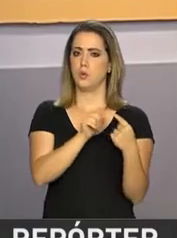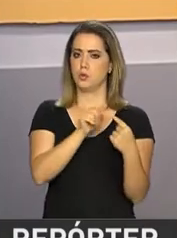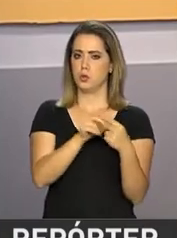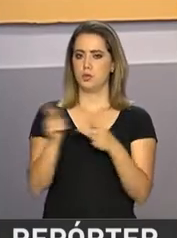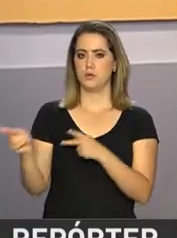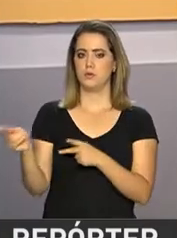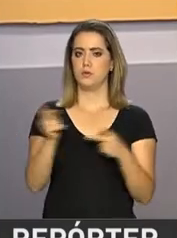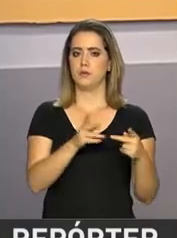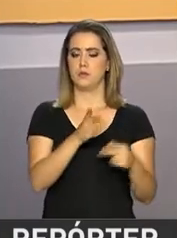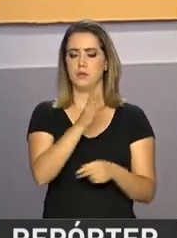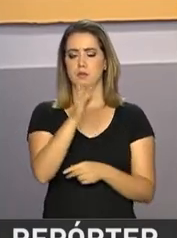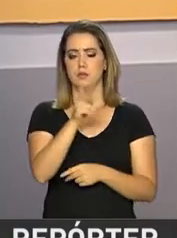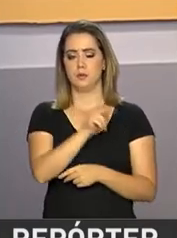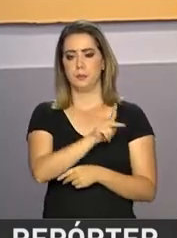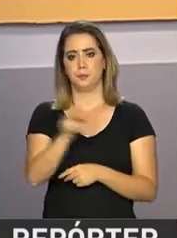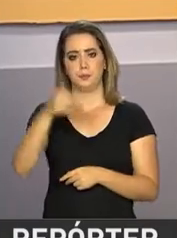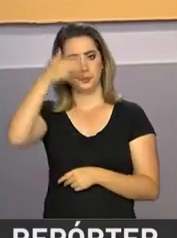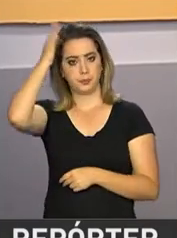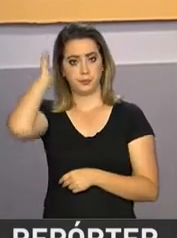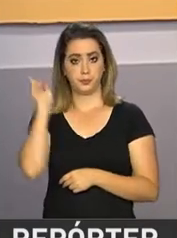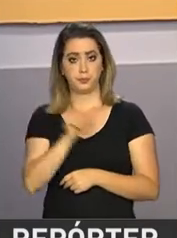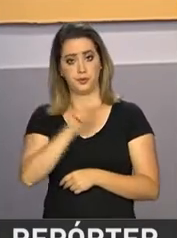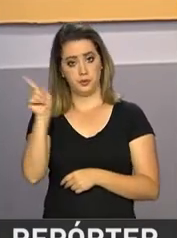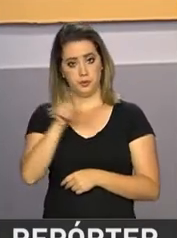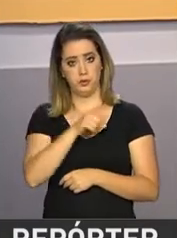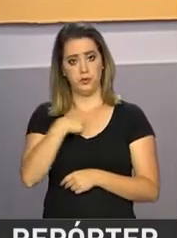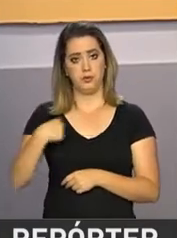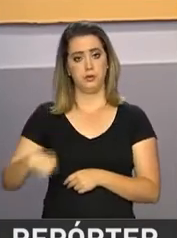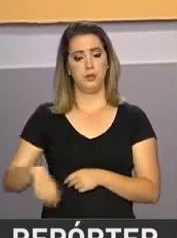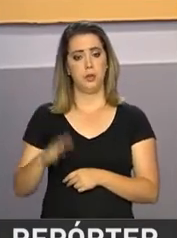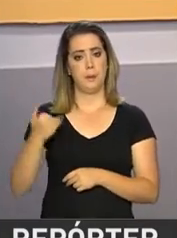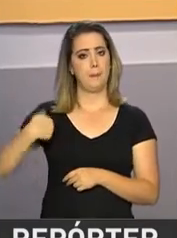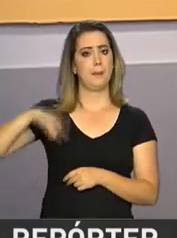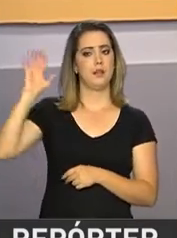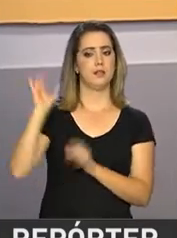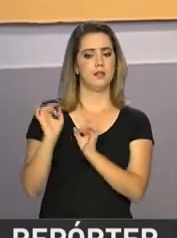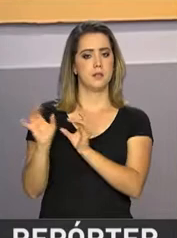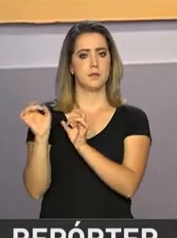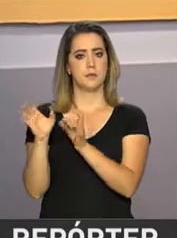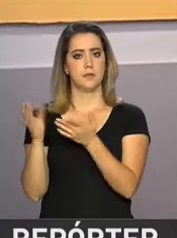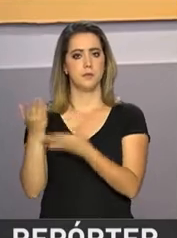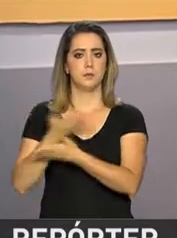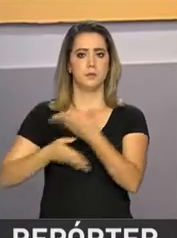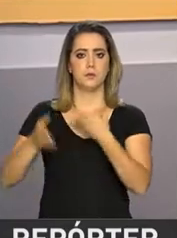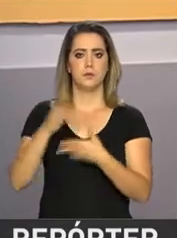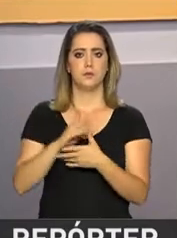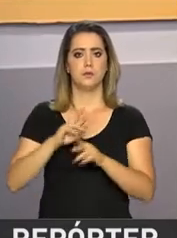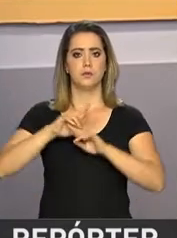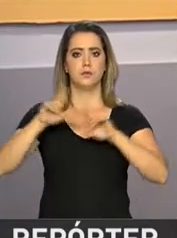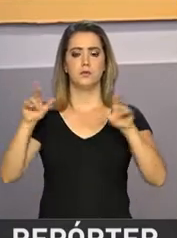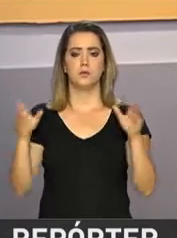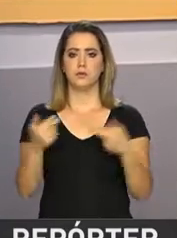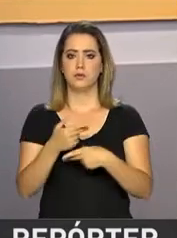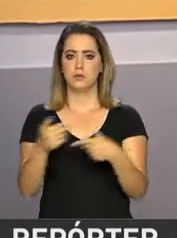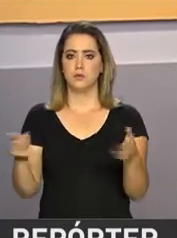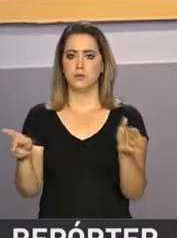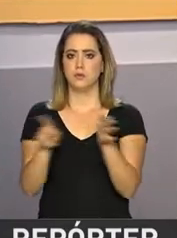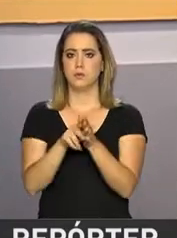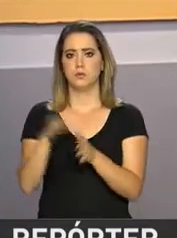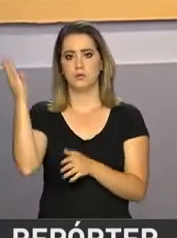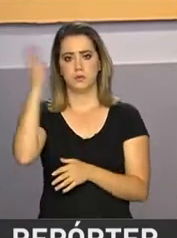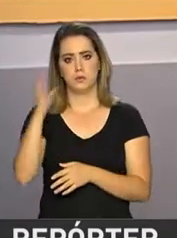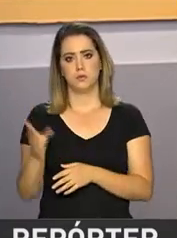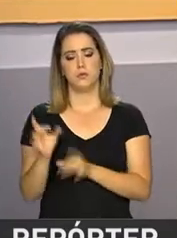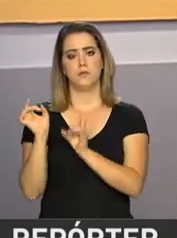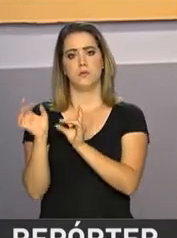visita do presidente michel temer ao país asiático é aumentar esse intercâmbio e diversificar a lista de produtos